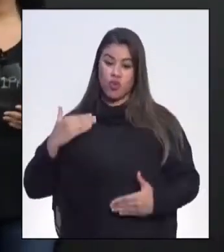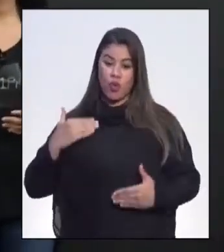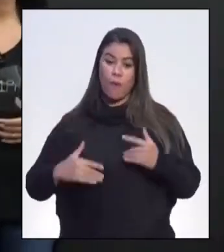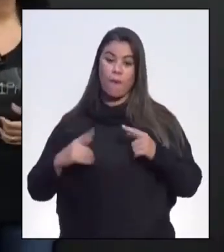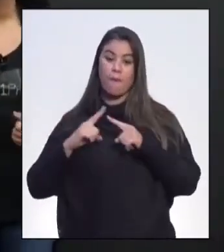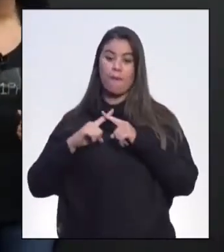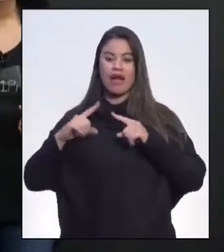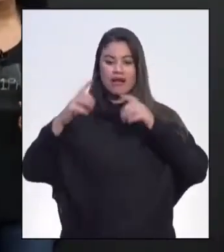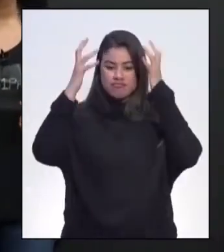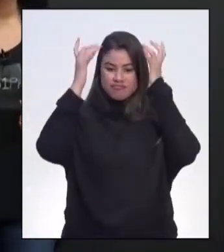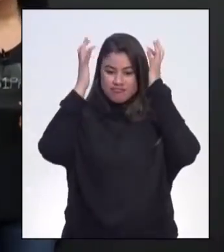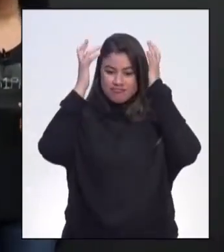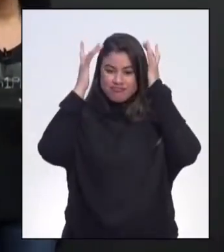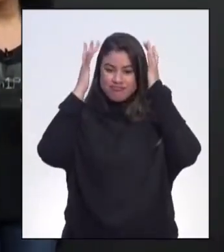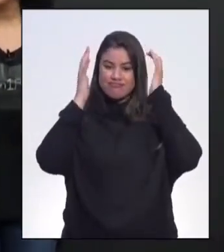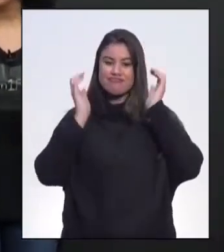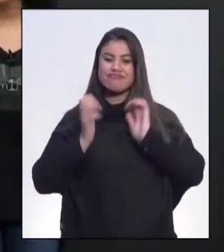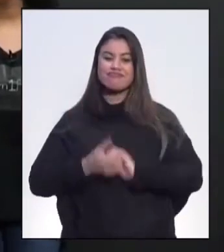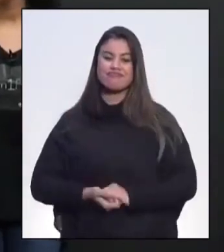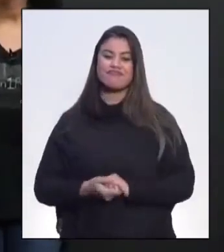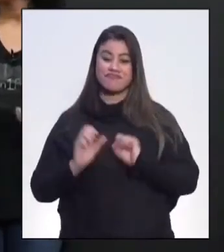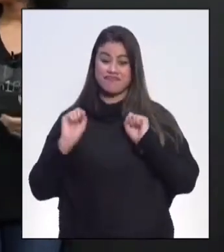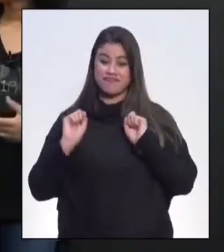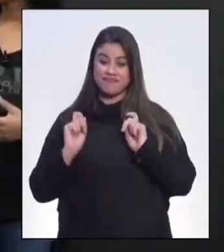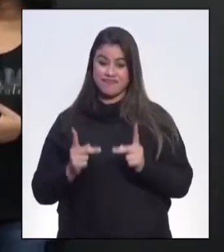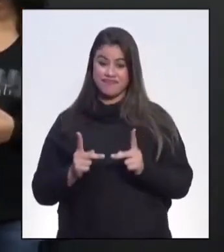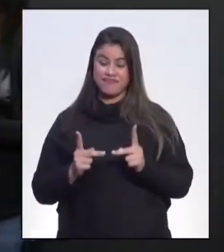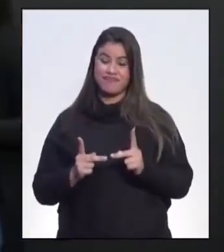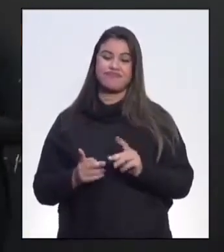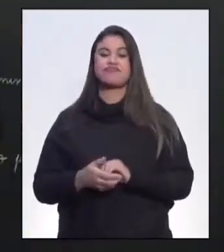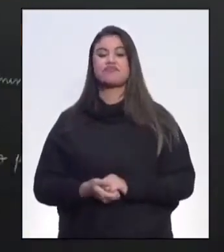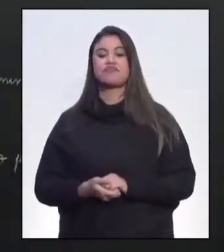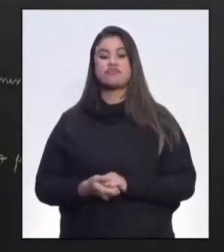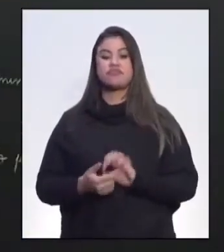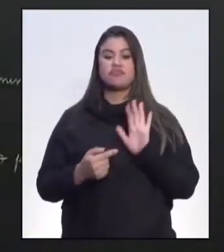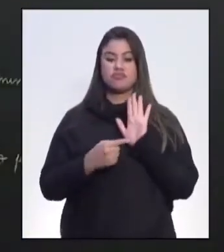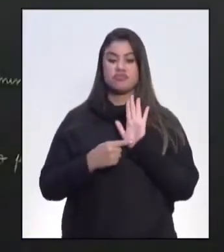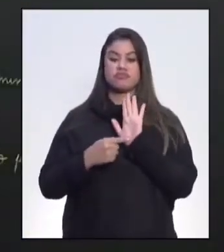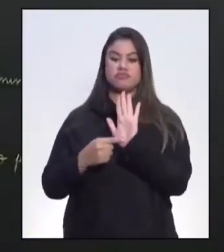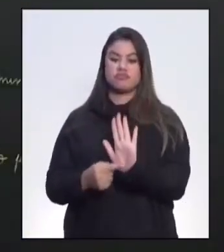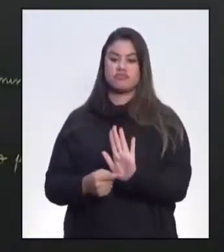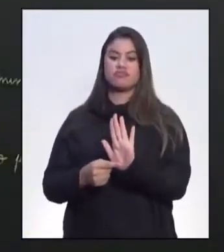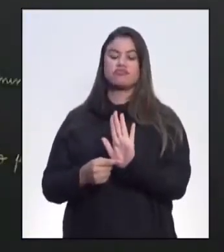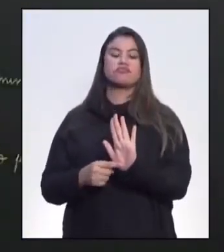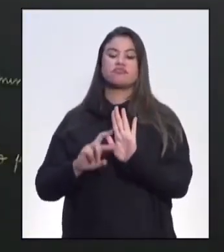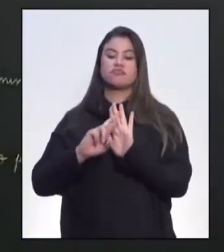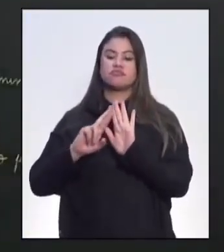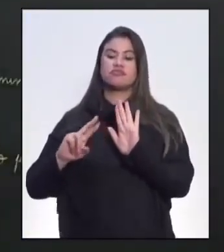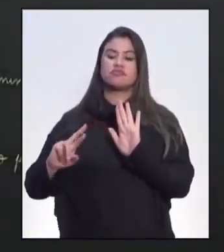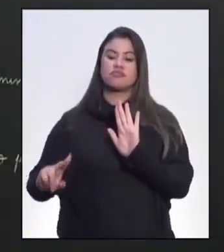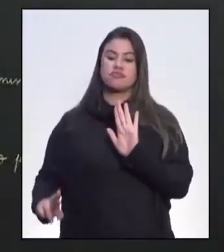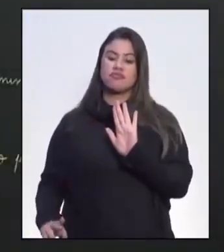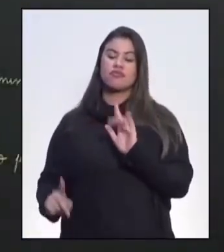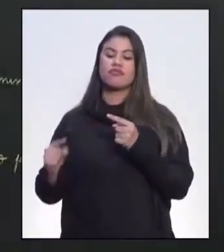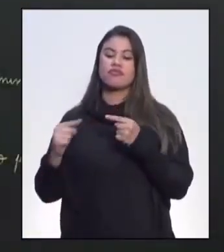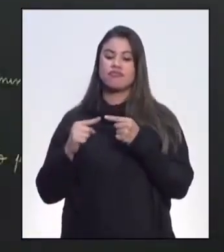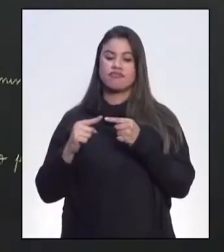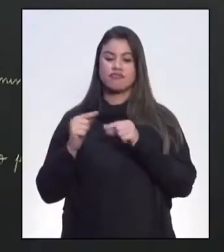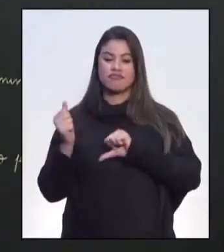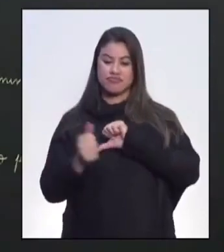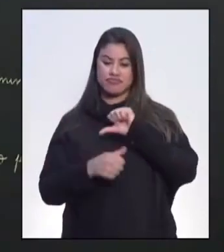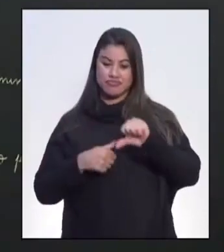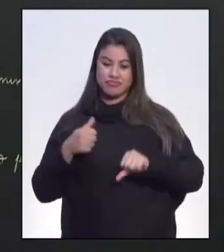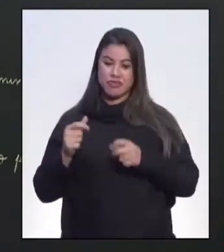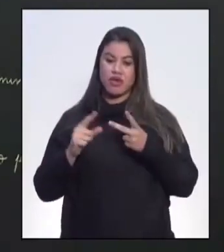um amadurecimento na mente. Ok? Então, expus para vocês os principais pontos dessa mudança, os causadores, que